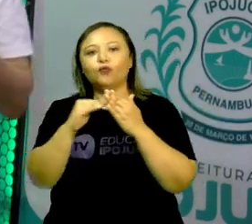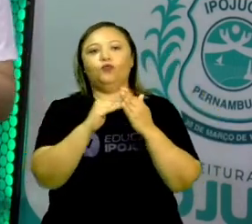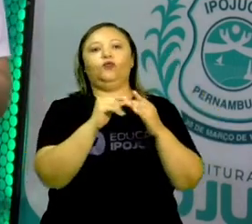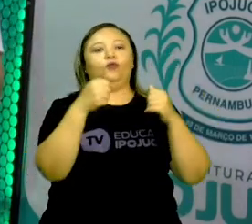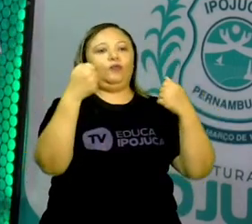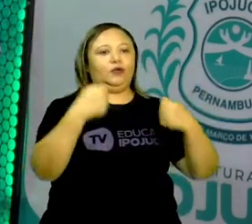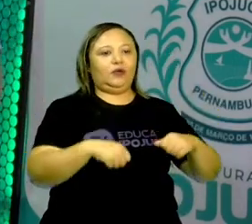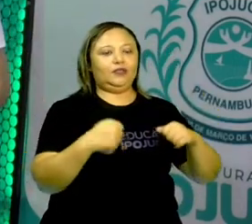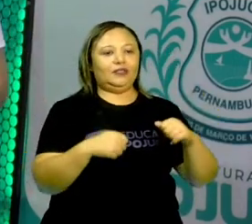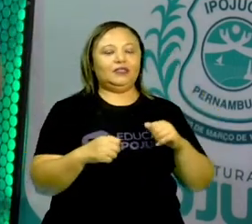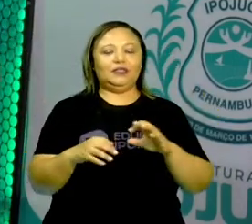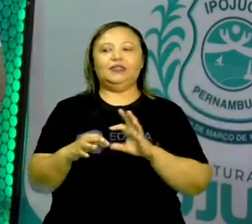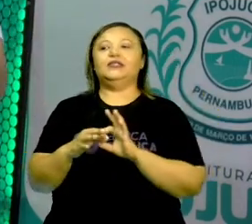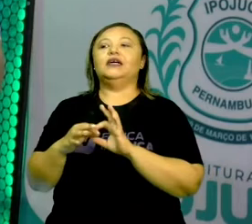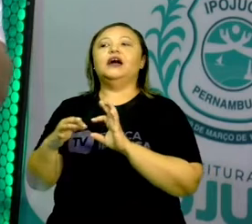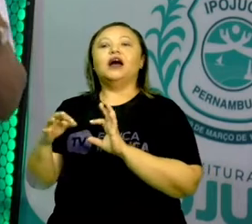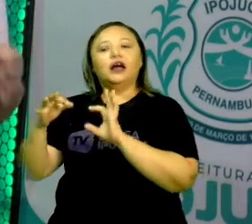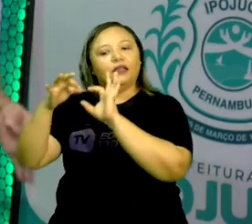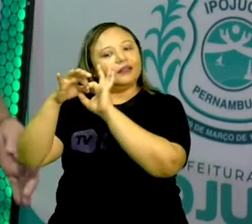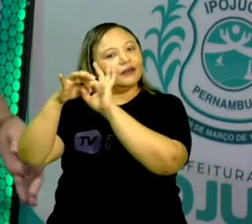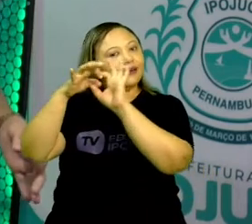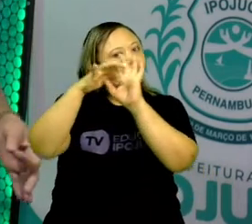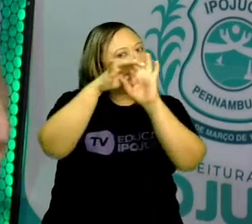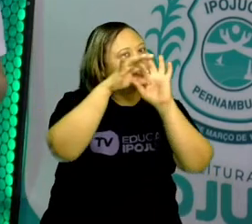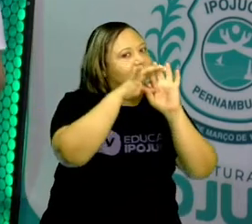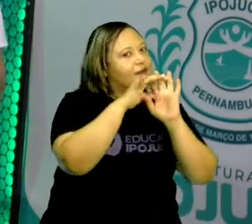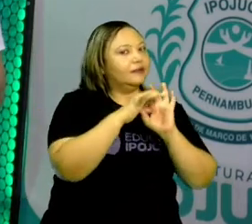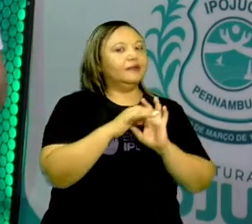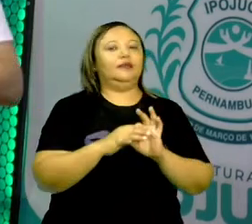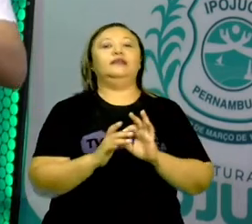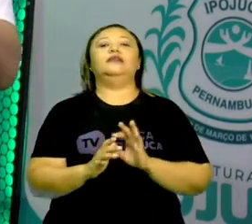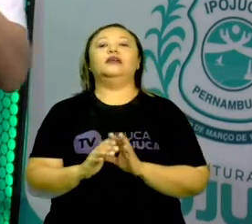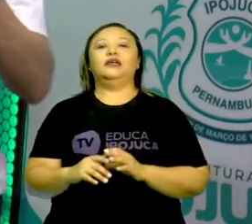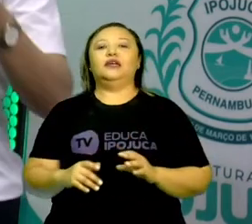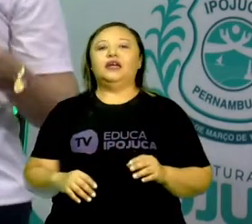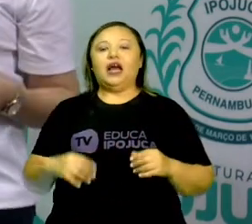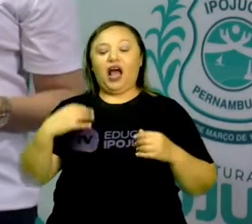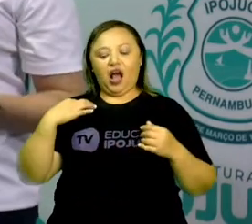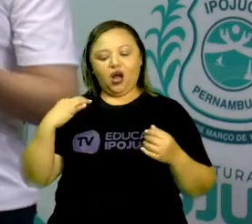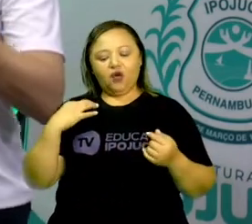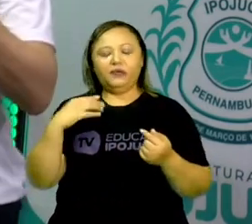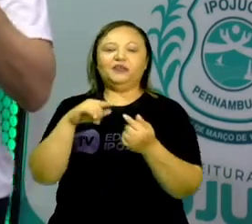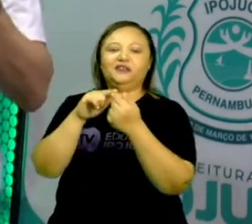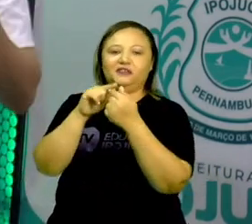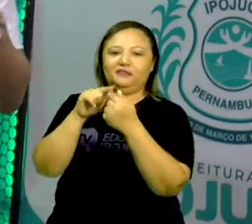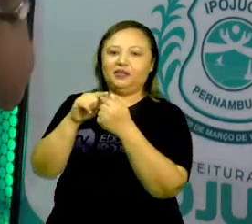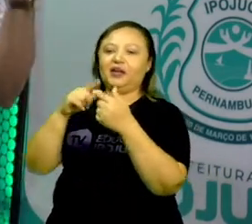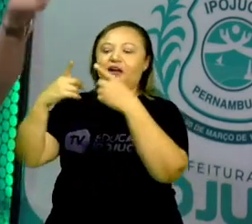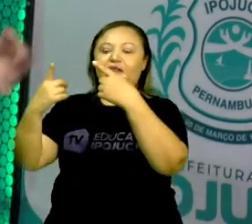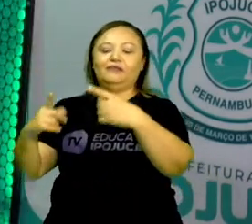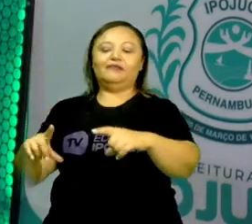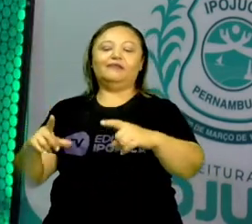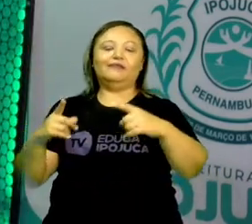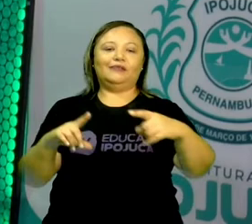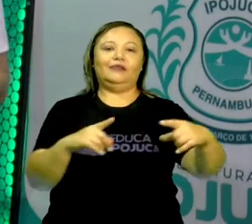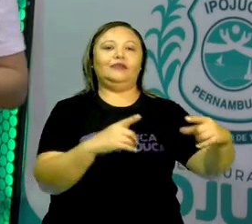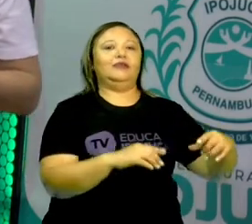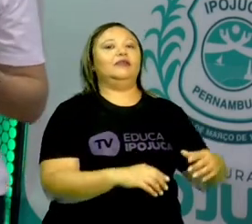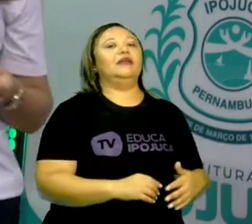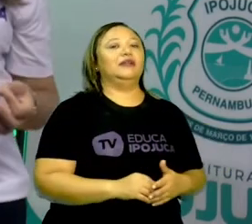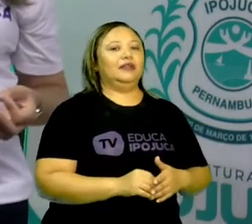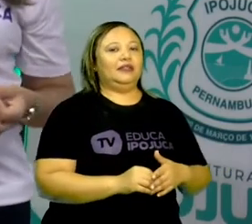A língua ela é assim, extremamente democrática, mas você tem que saber adequar